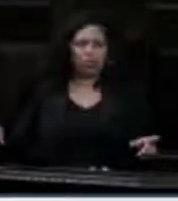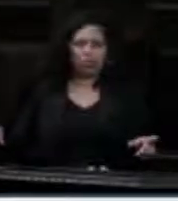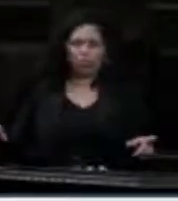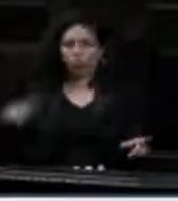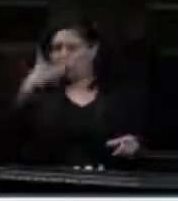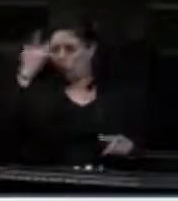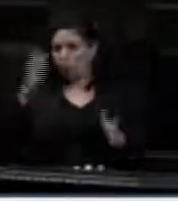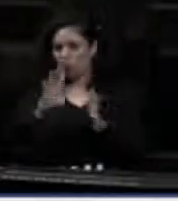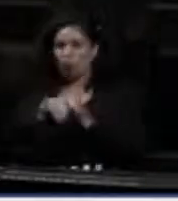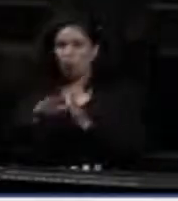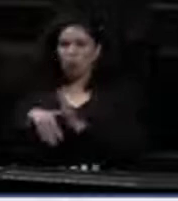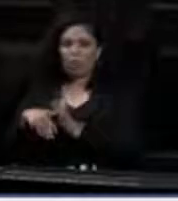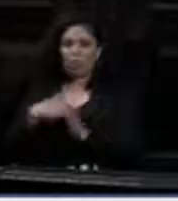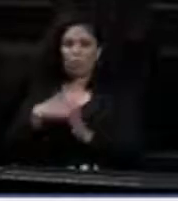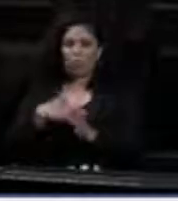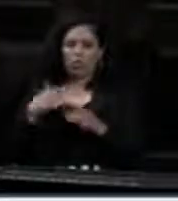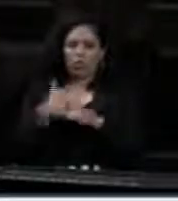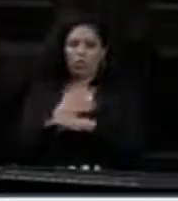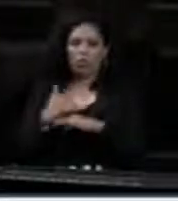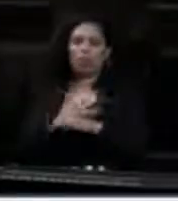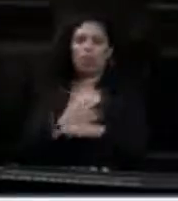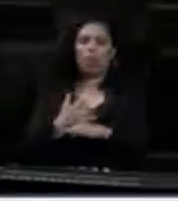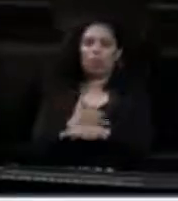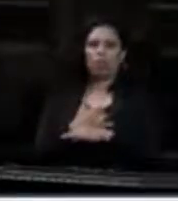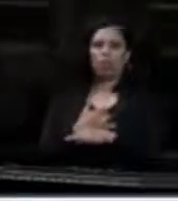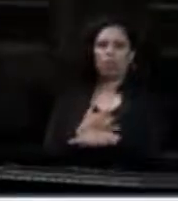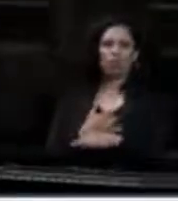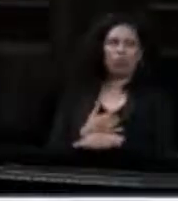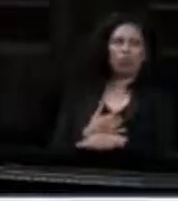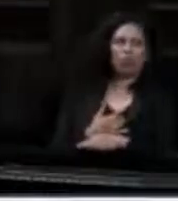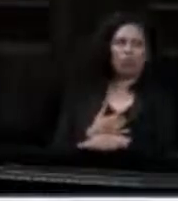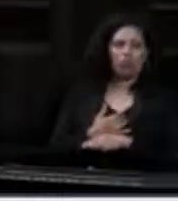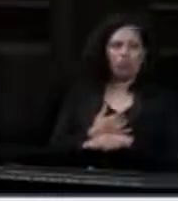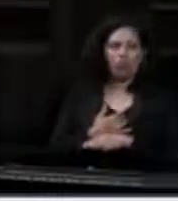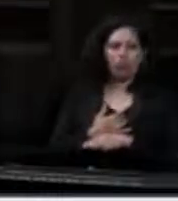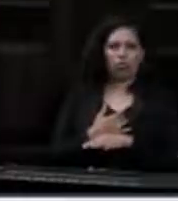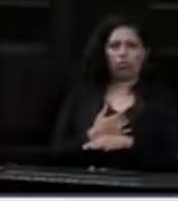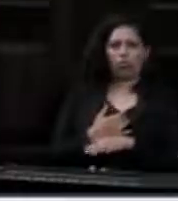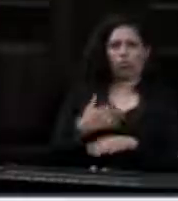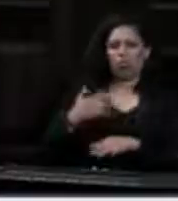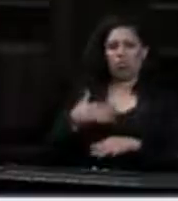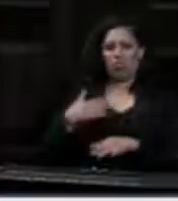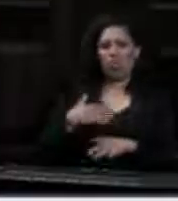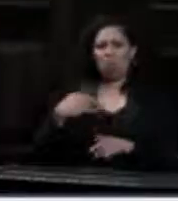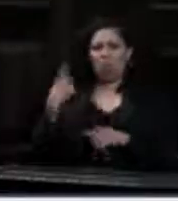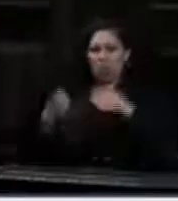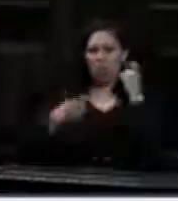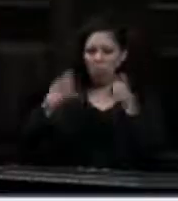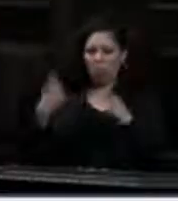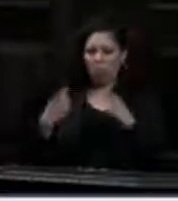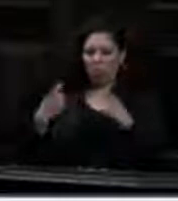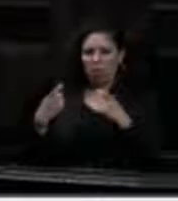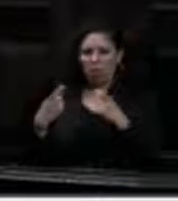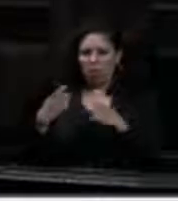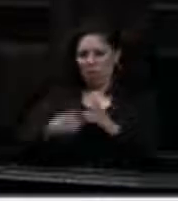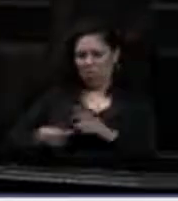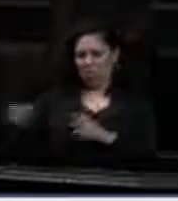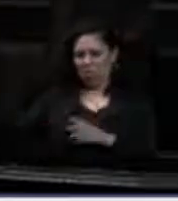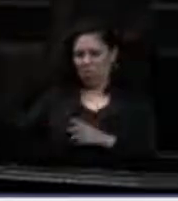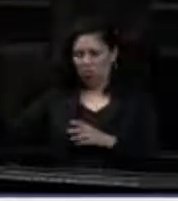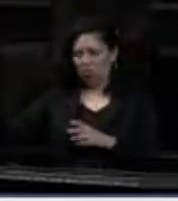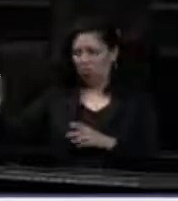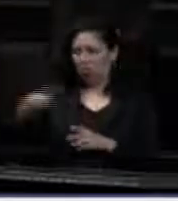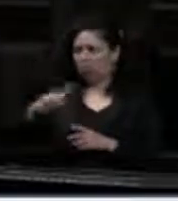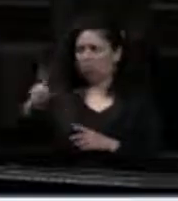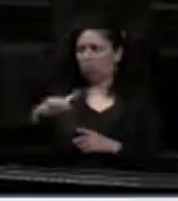especialmente, né? Isso não vai fazer com que eu arrede um pé de enfrentá-los na questão